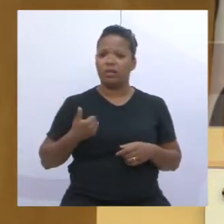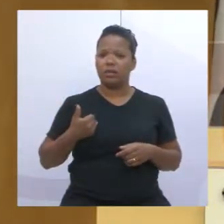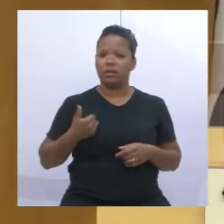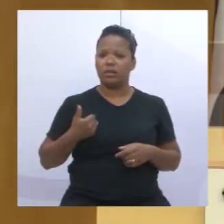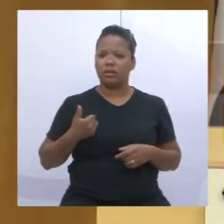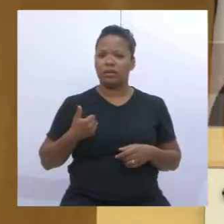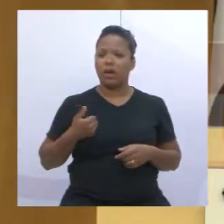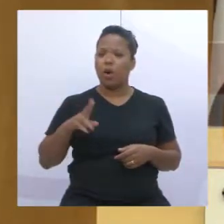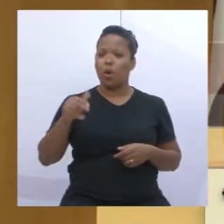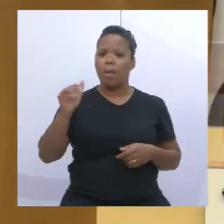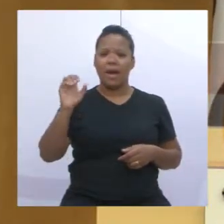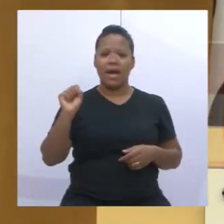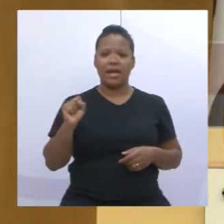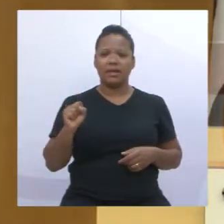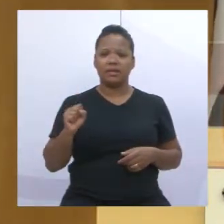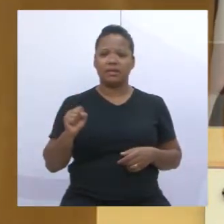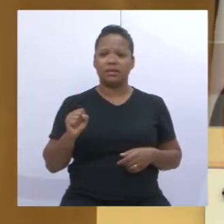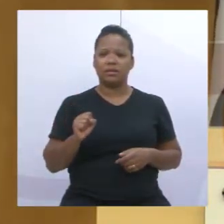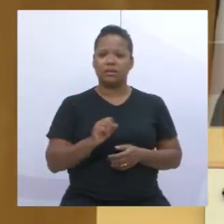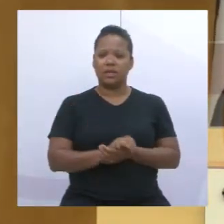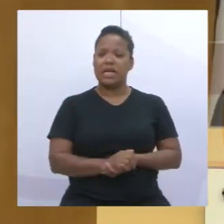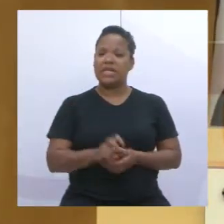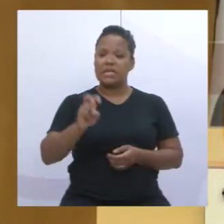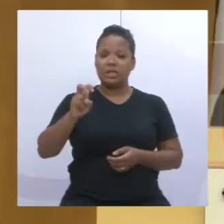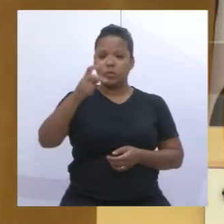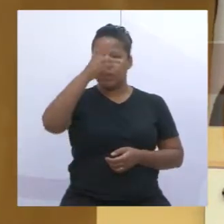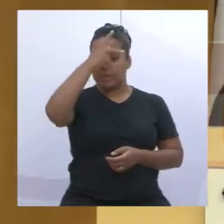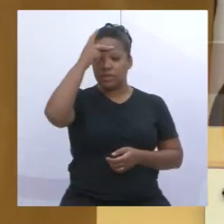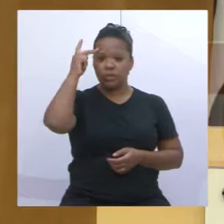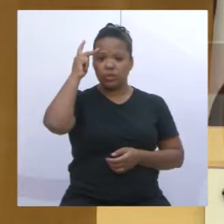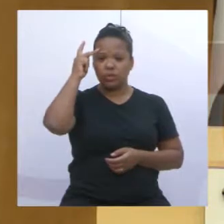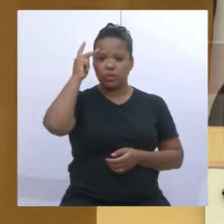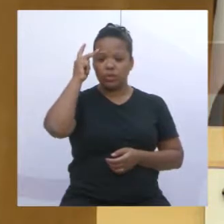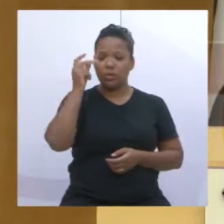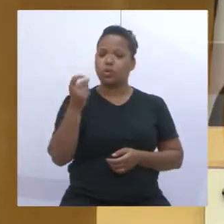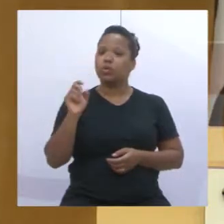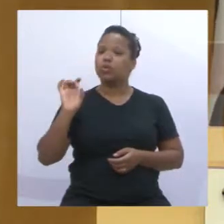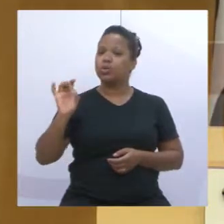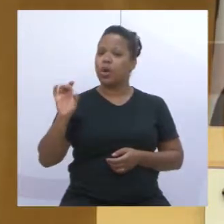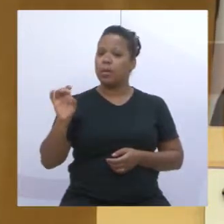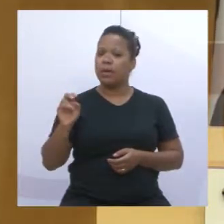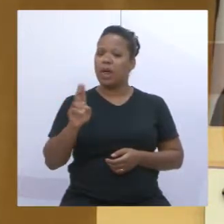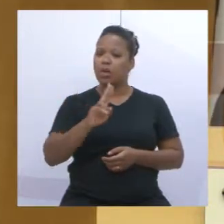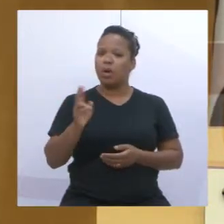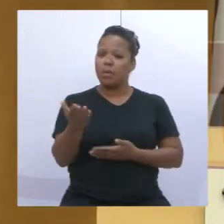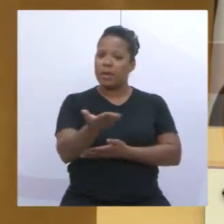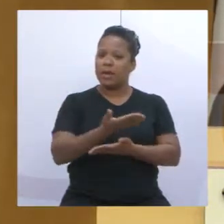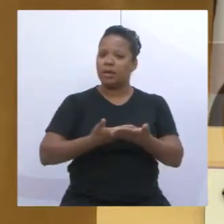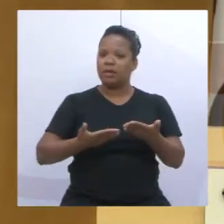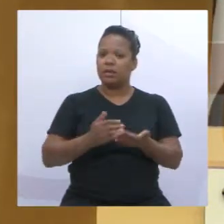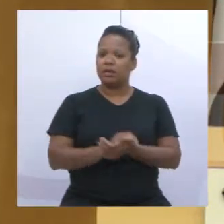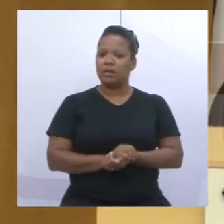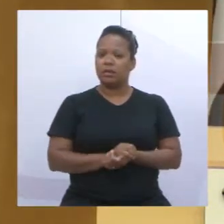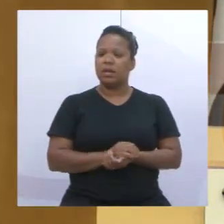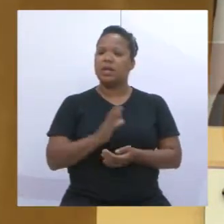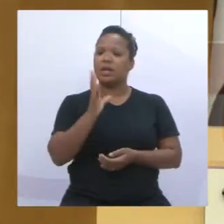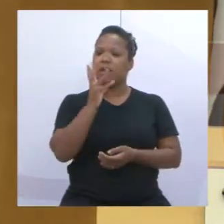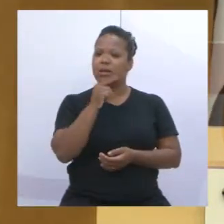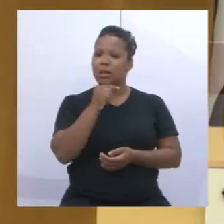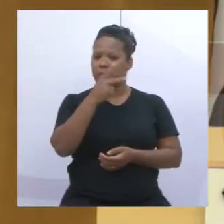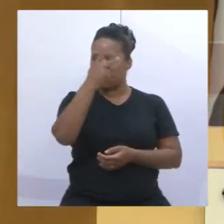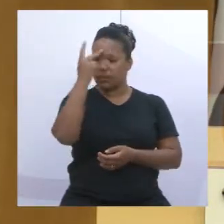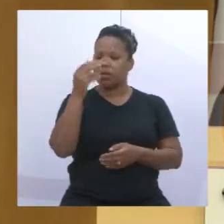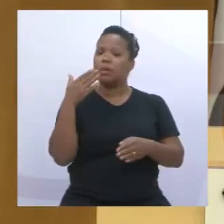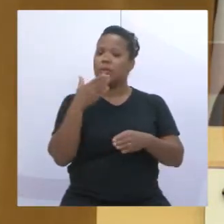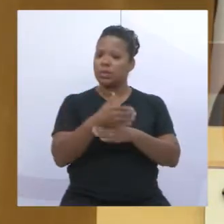que nas UBS ele passa a atender até 5, 6 pessoas só para prescrever uma receita, gente, tirando o lugar de outras pessoas que poderia estar